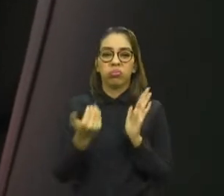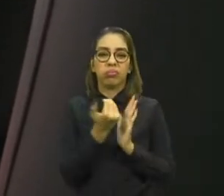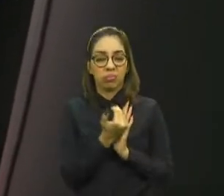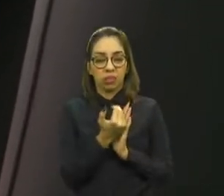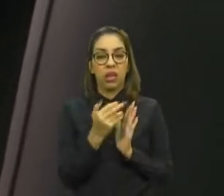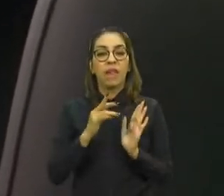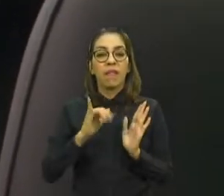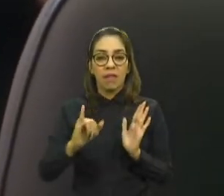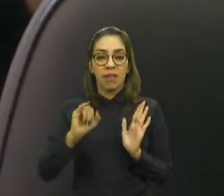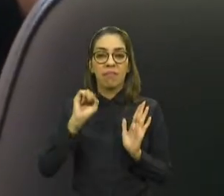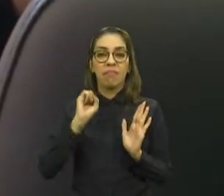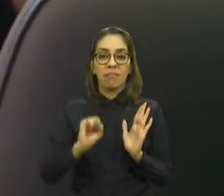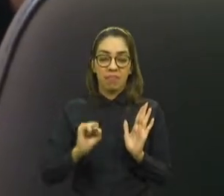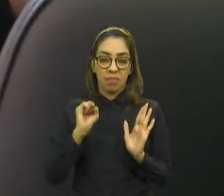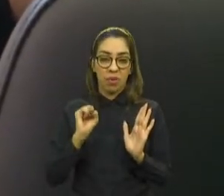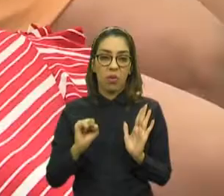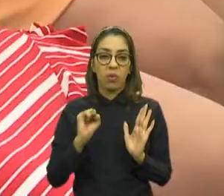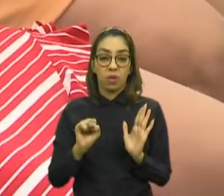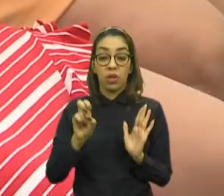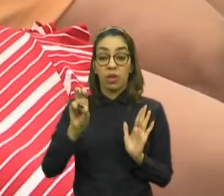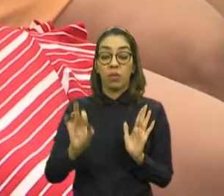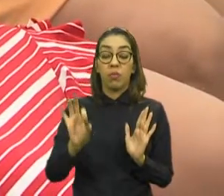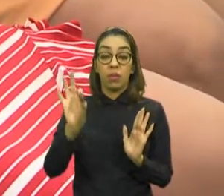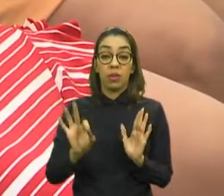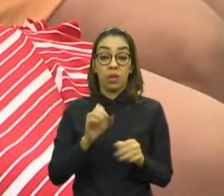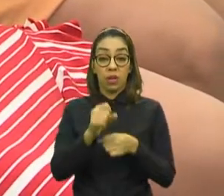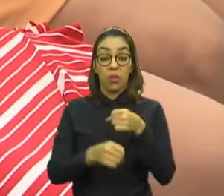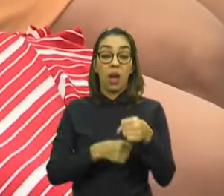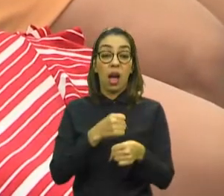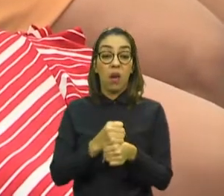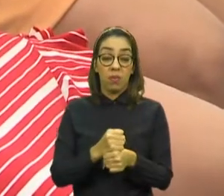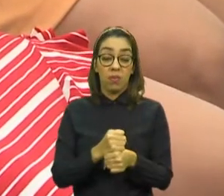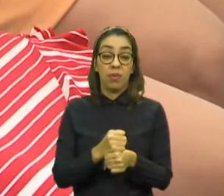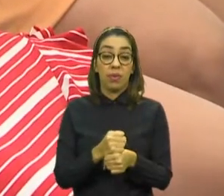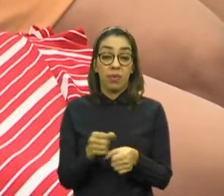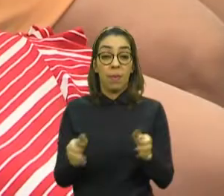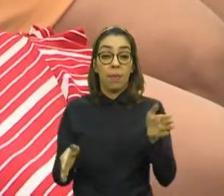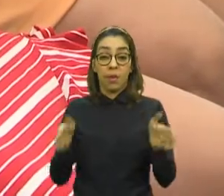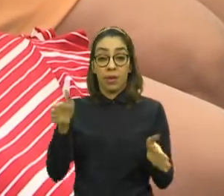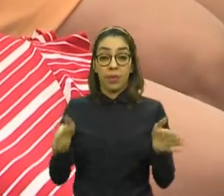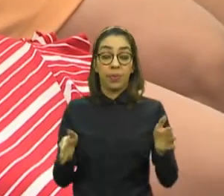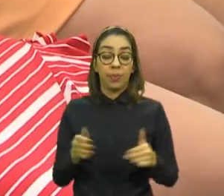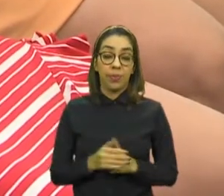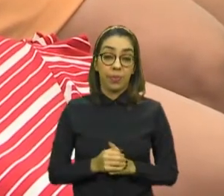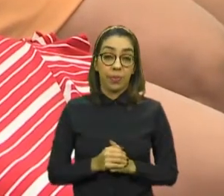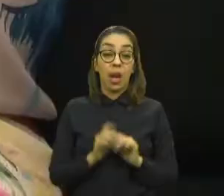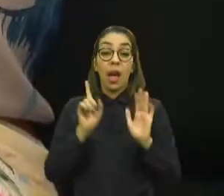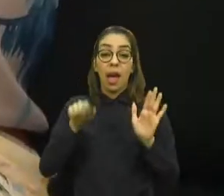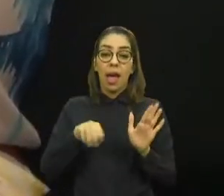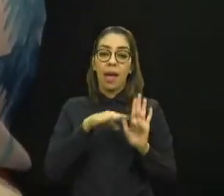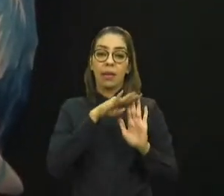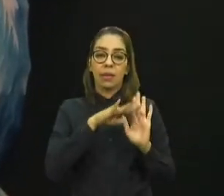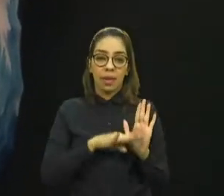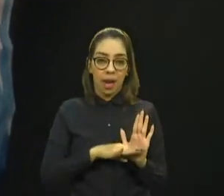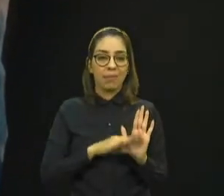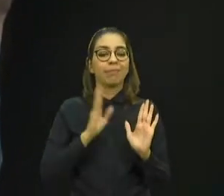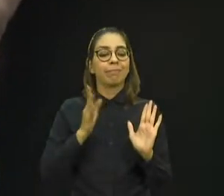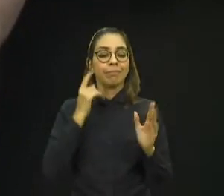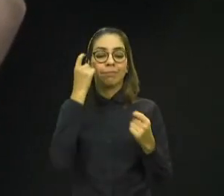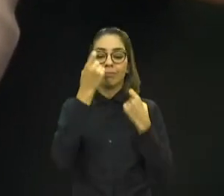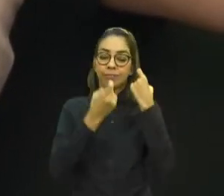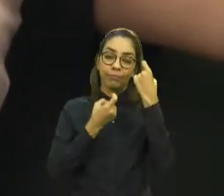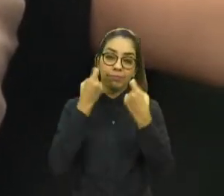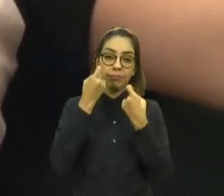aumento com média anual de 5% para a mesma faixa etária. São dados preocupantes, não somente